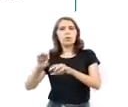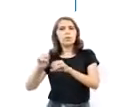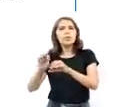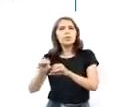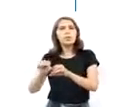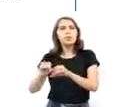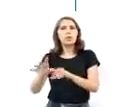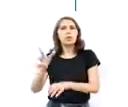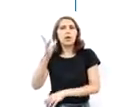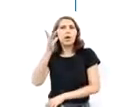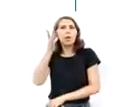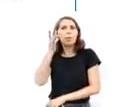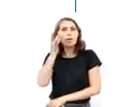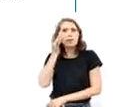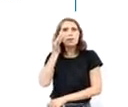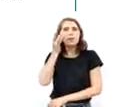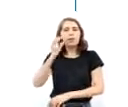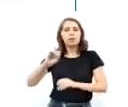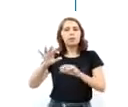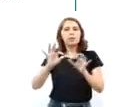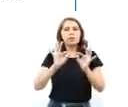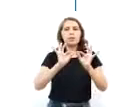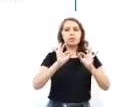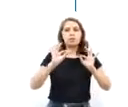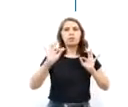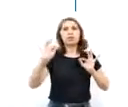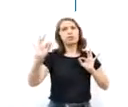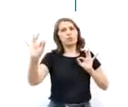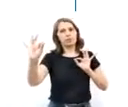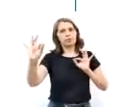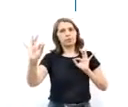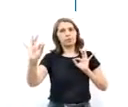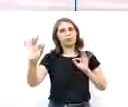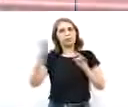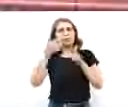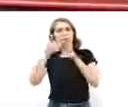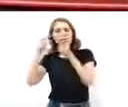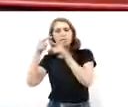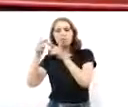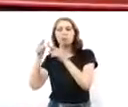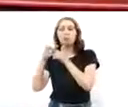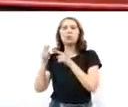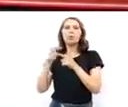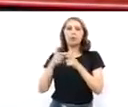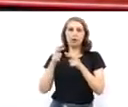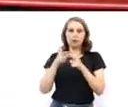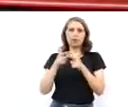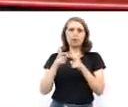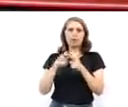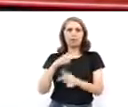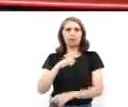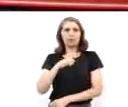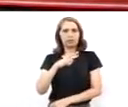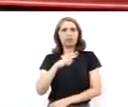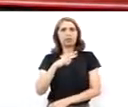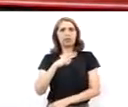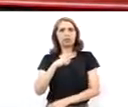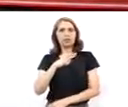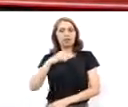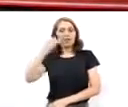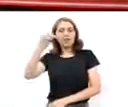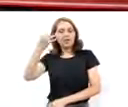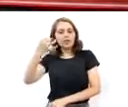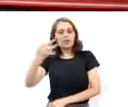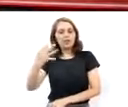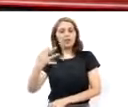e híbrido foi outra consequência da Covid-19. Essas consequências todas levaram, e eu diria aqui,